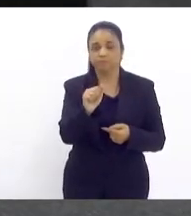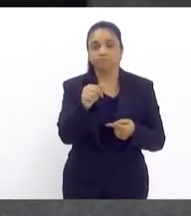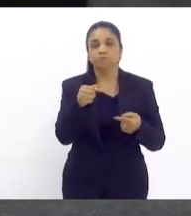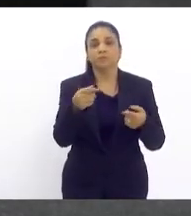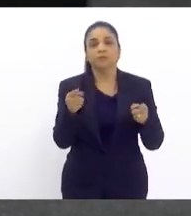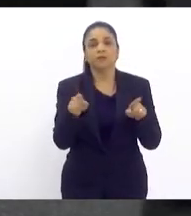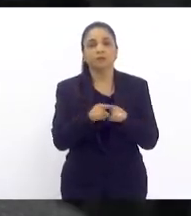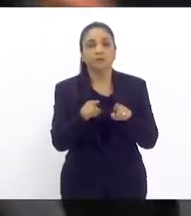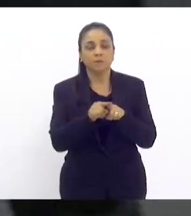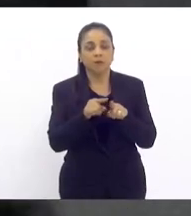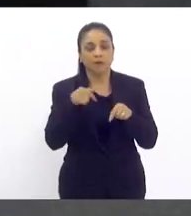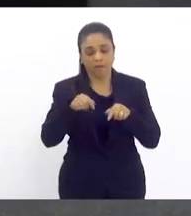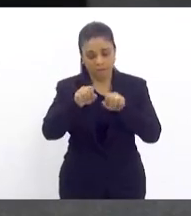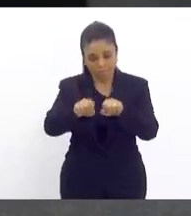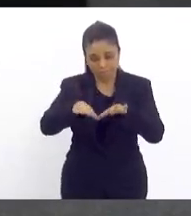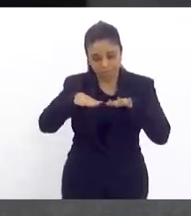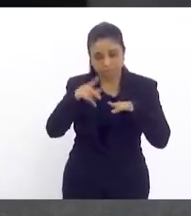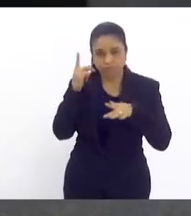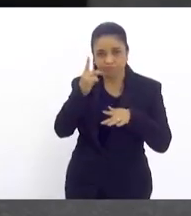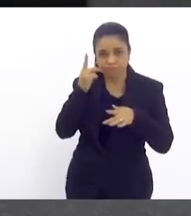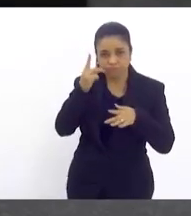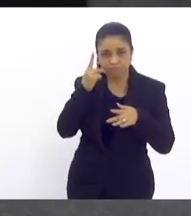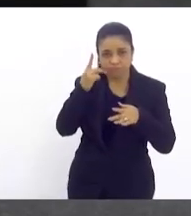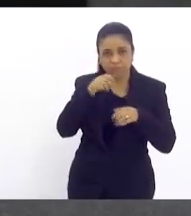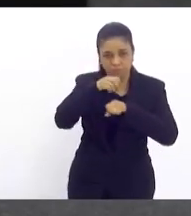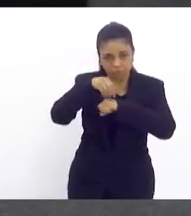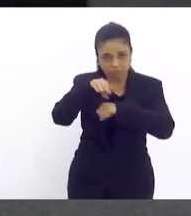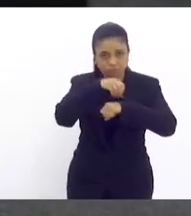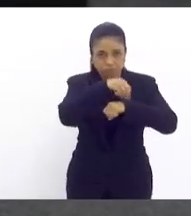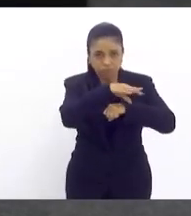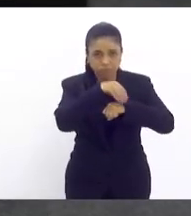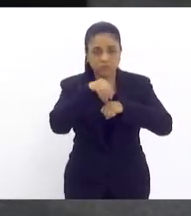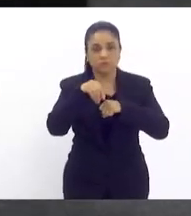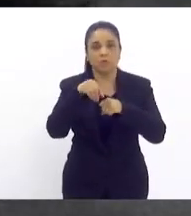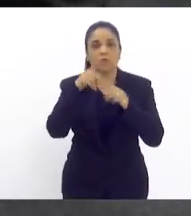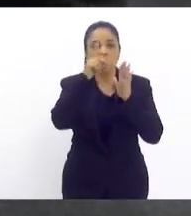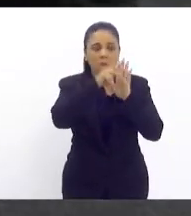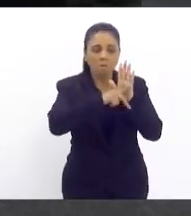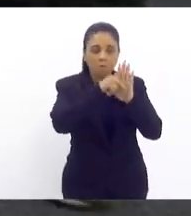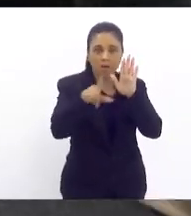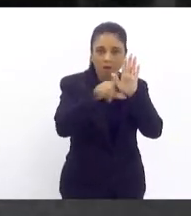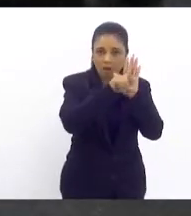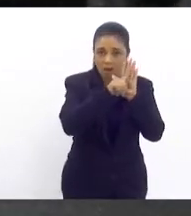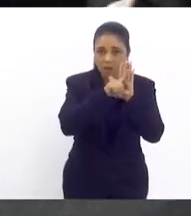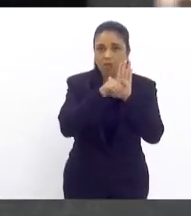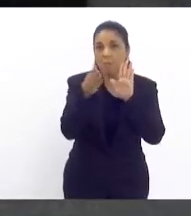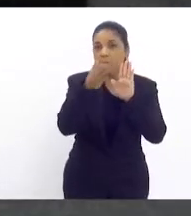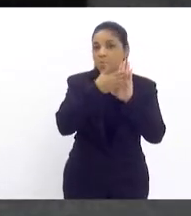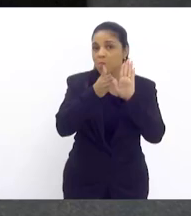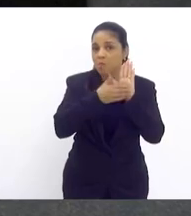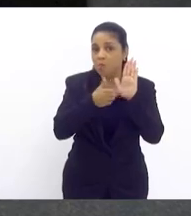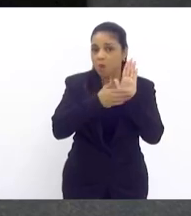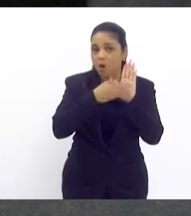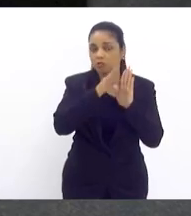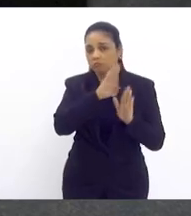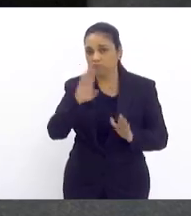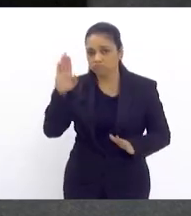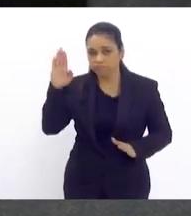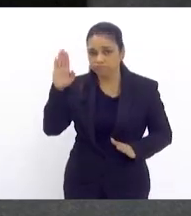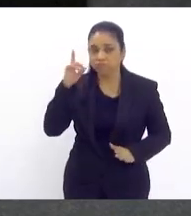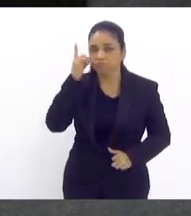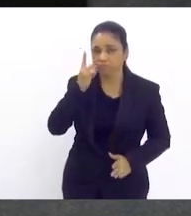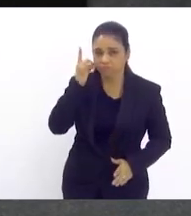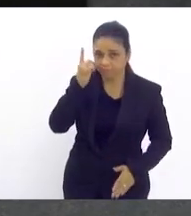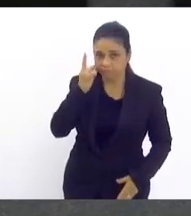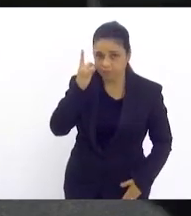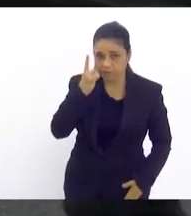essa indicação Legislativa como todas as os projetos de leis que vem de proposta dos mandatos dos deputados ou